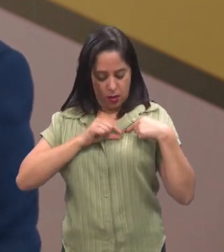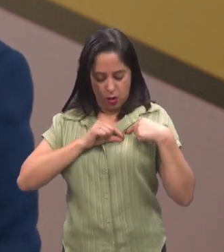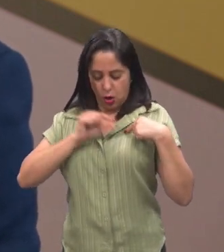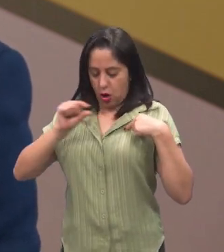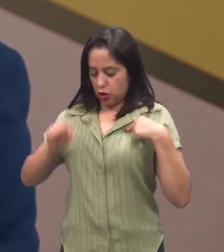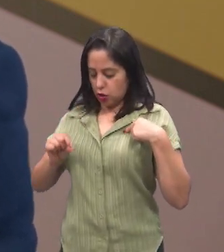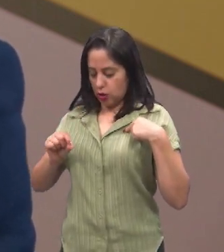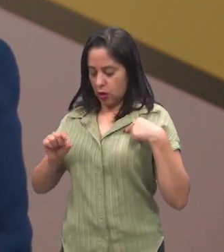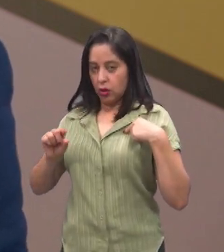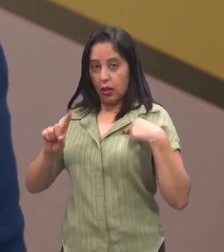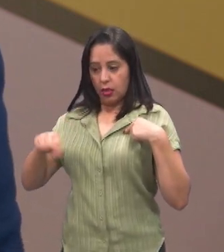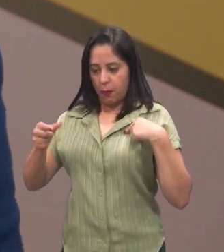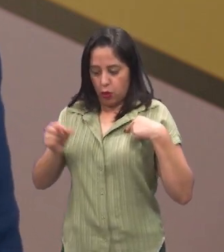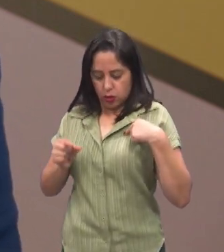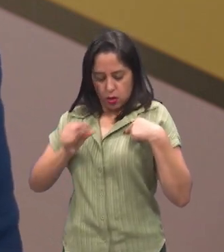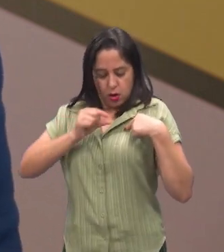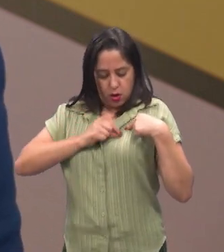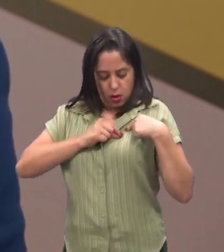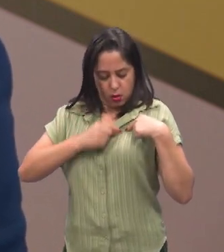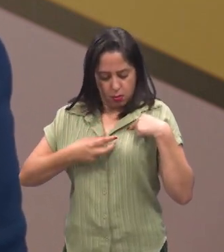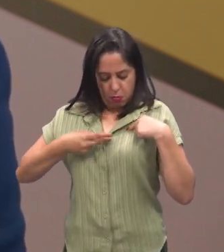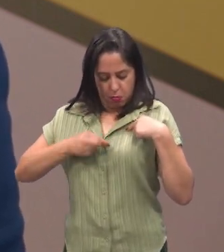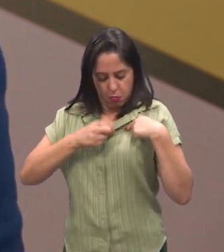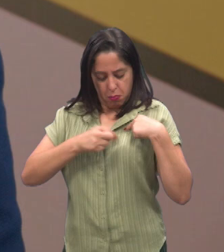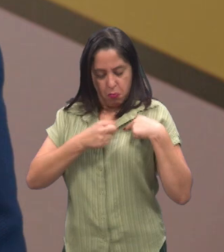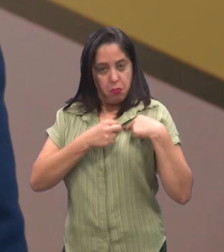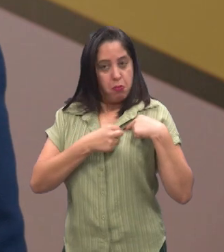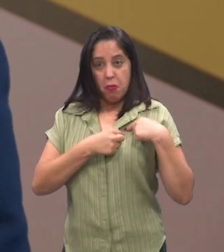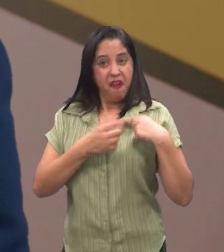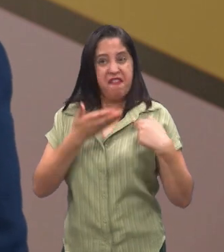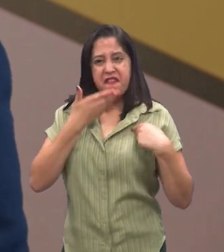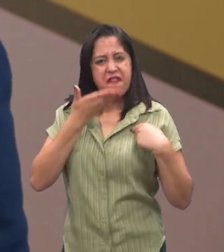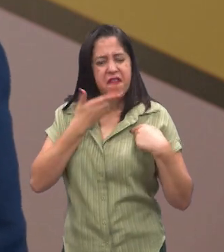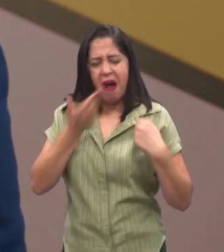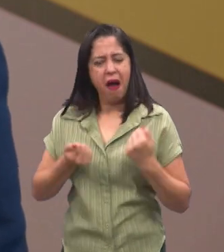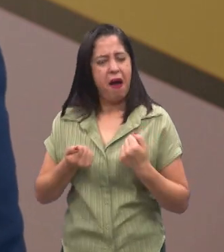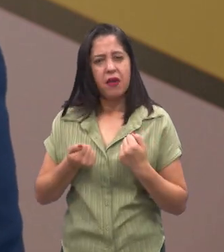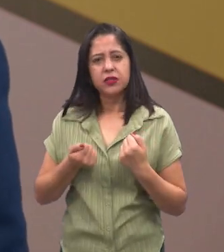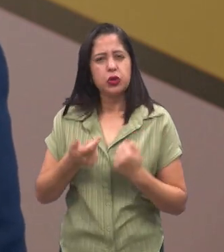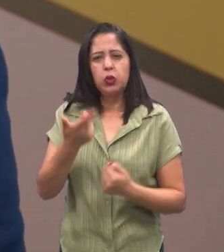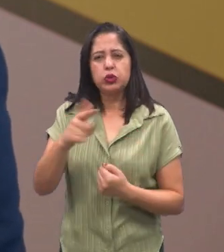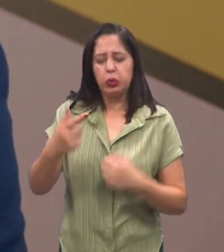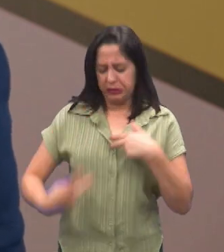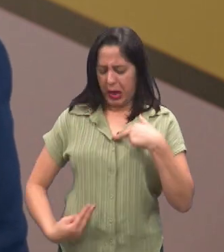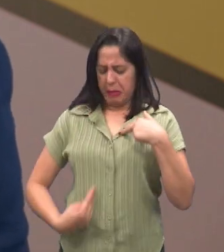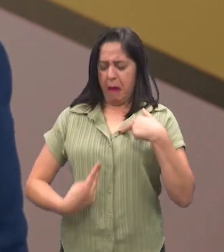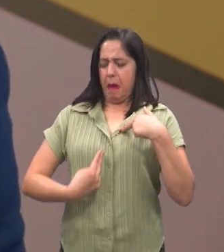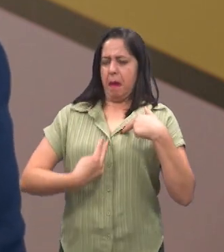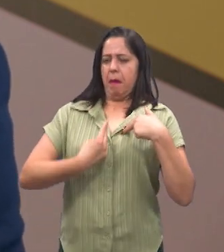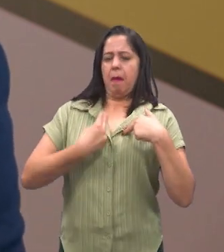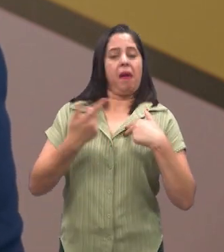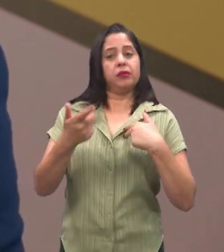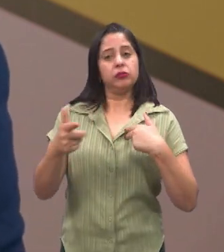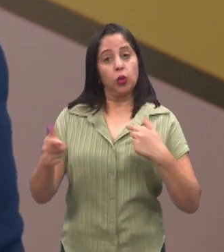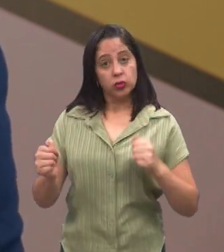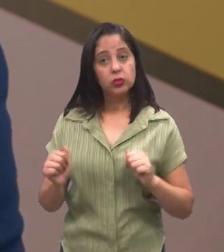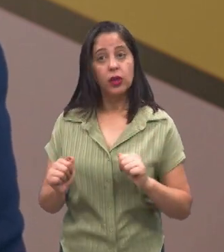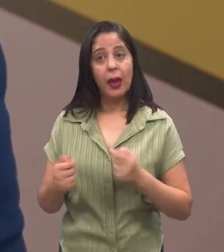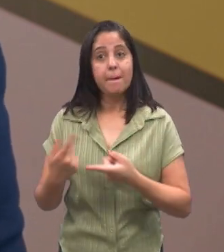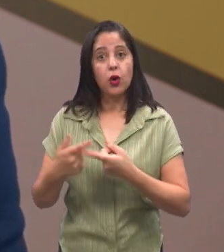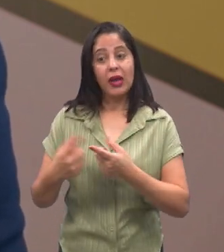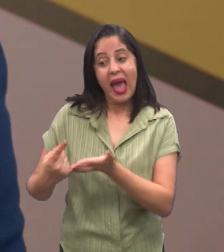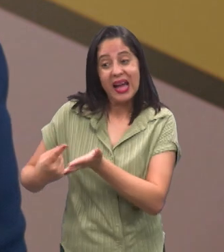pouco tempo atrás não se fazia e que hoje a gente consegue fazer com cauterizações supratecnológicas, supertecnológicas, que a gente